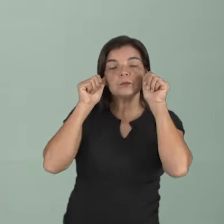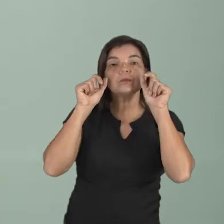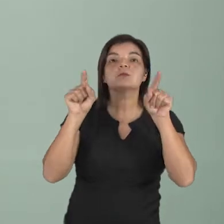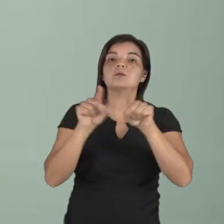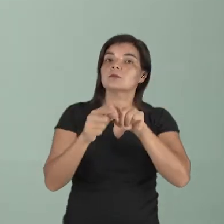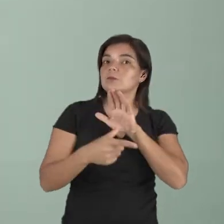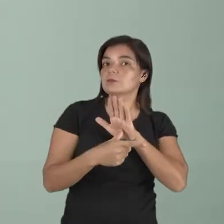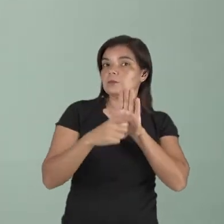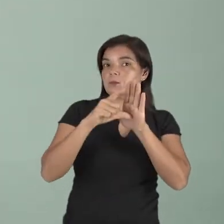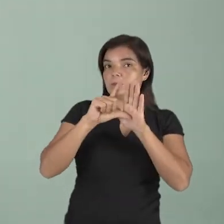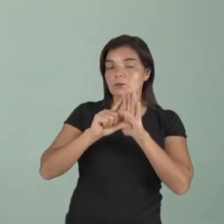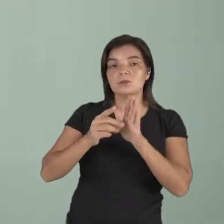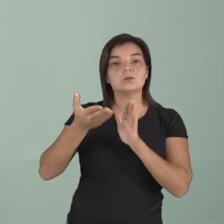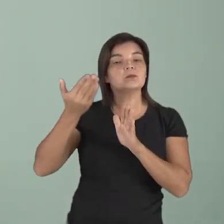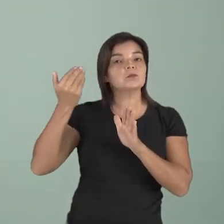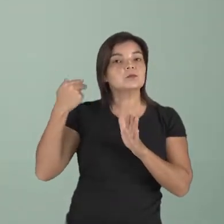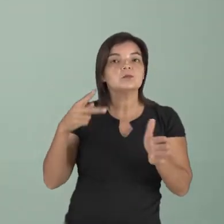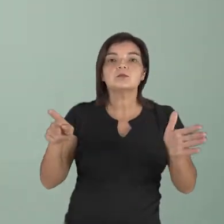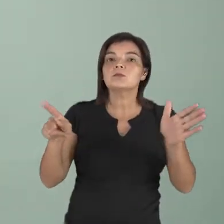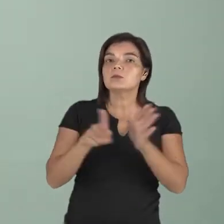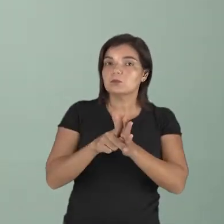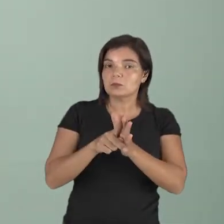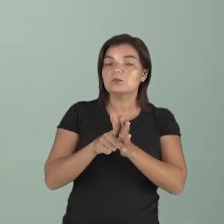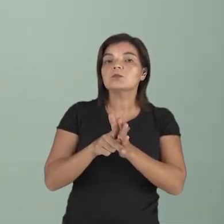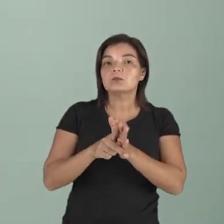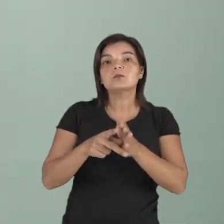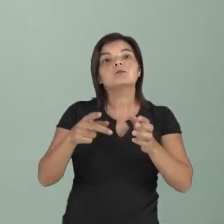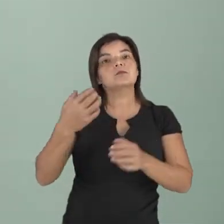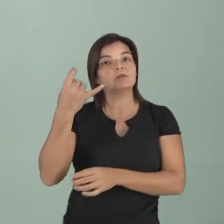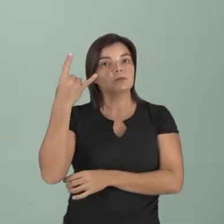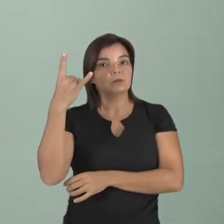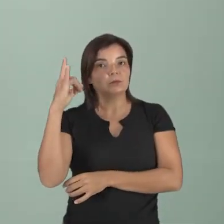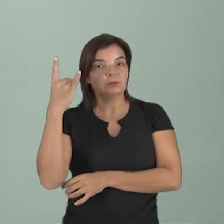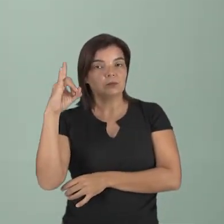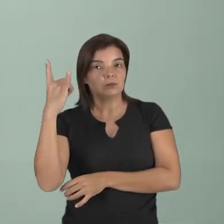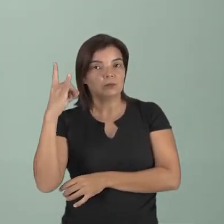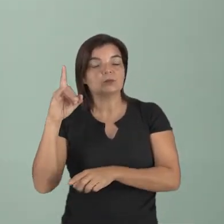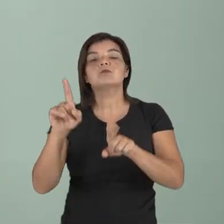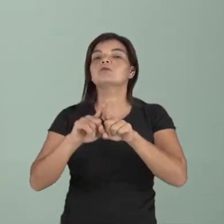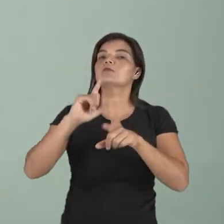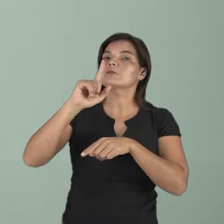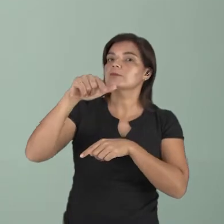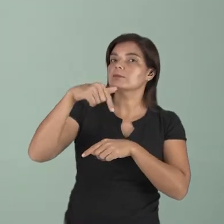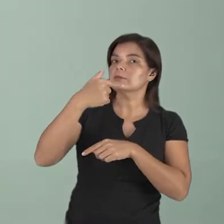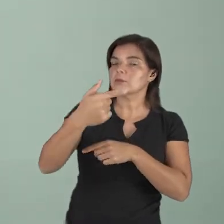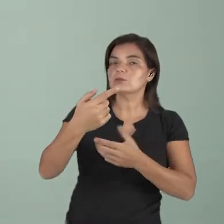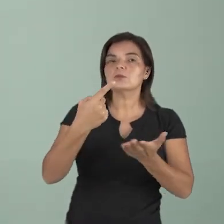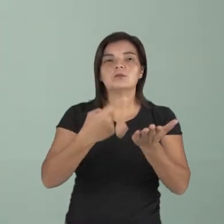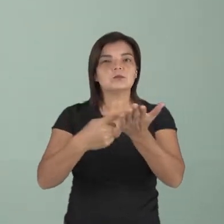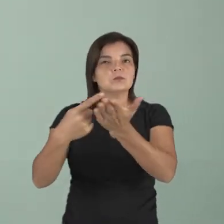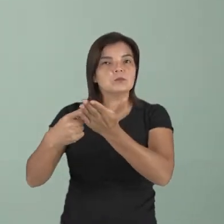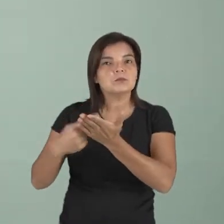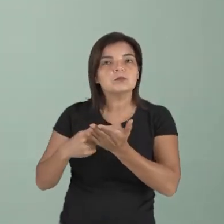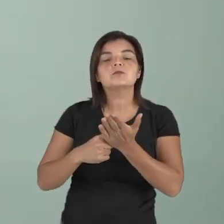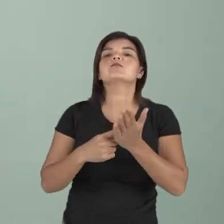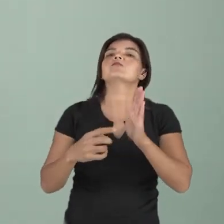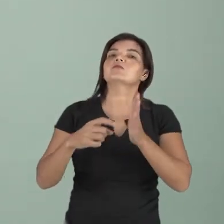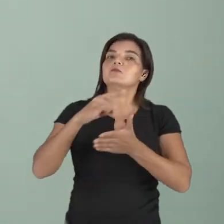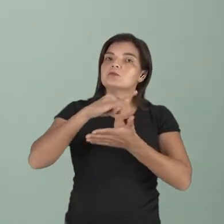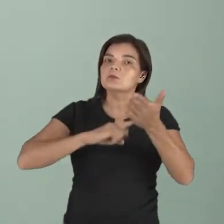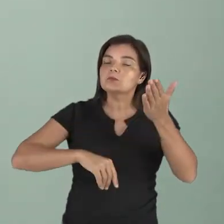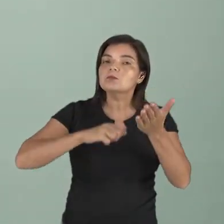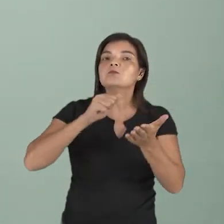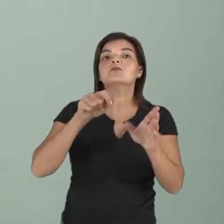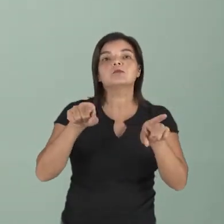acreano, que antes e naquele período pertencia legalmente à Bolívia. E aí, após inúmeros acordos, inúmeros processos